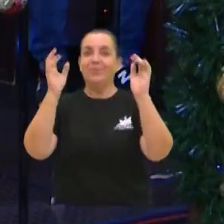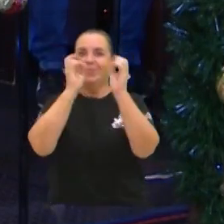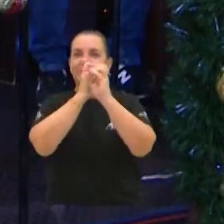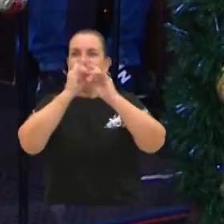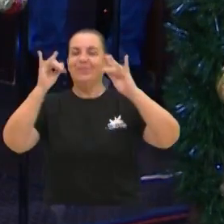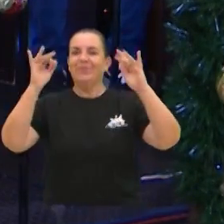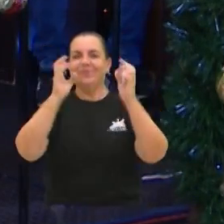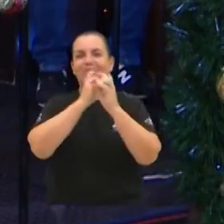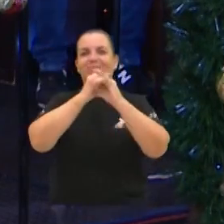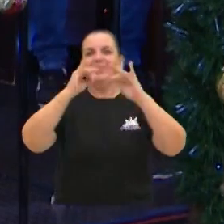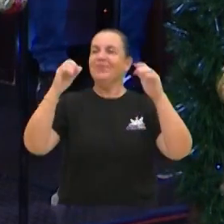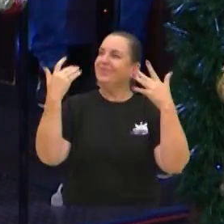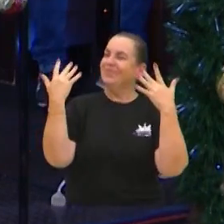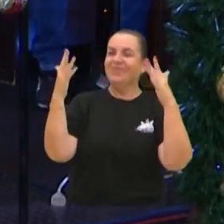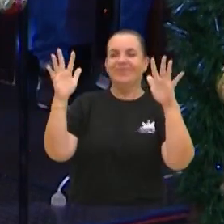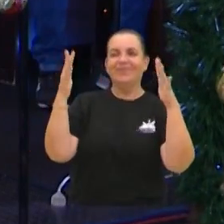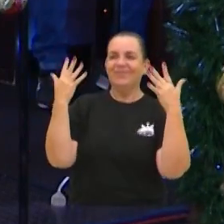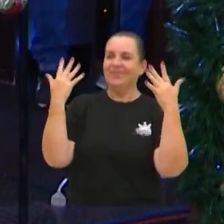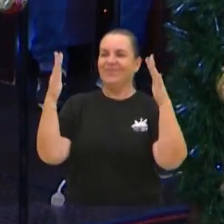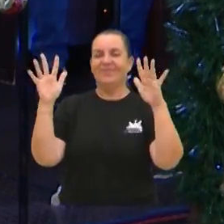Glória, glória, glória,